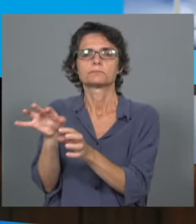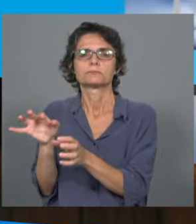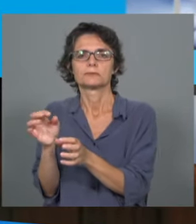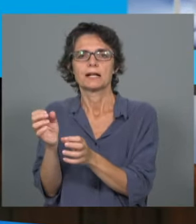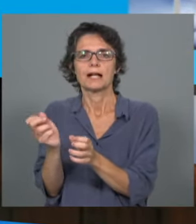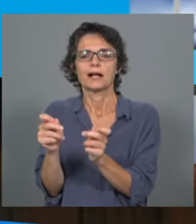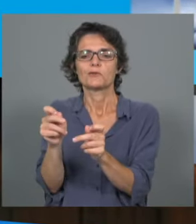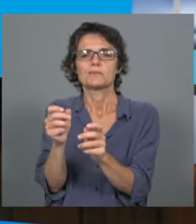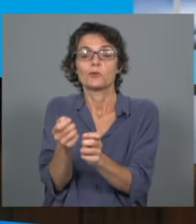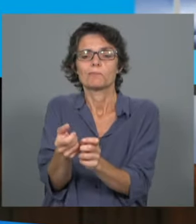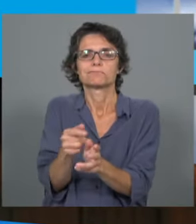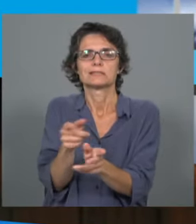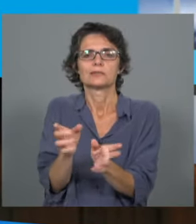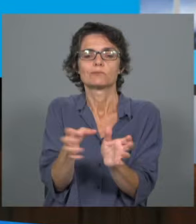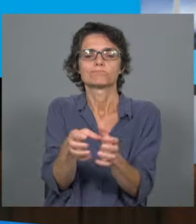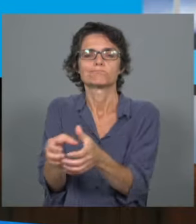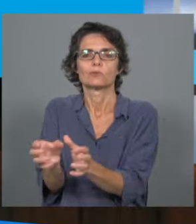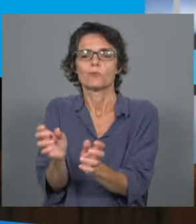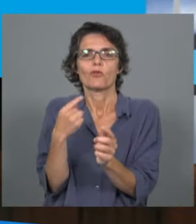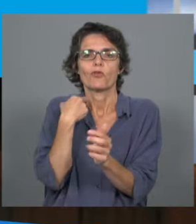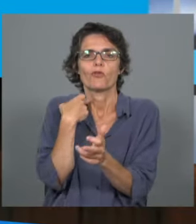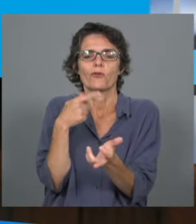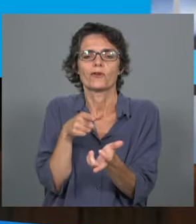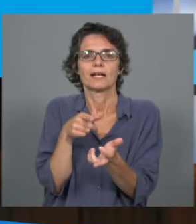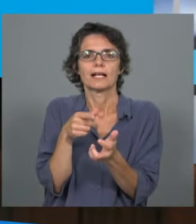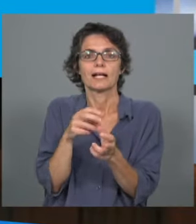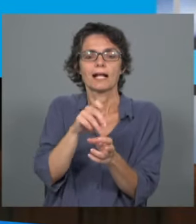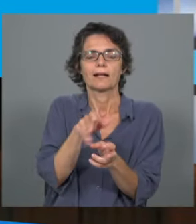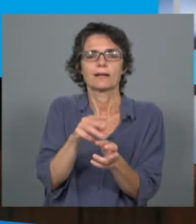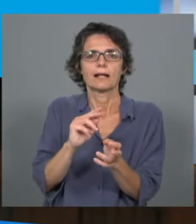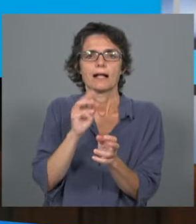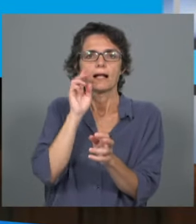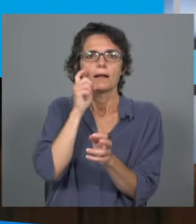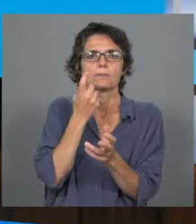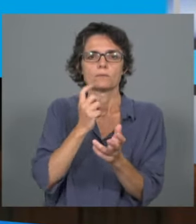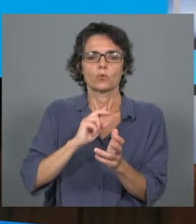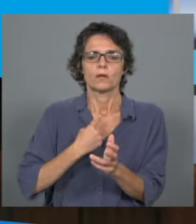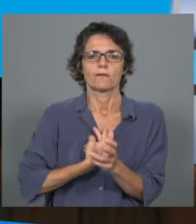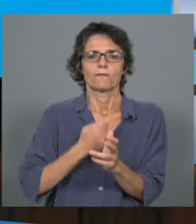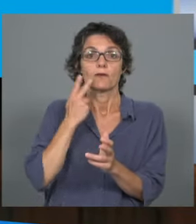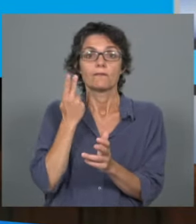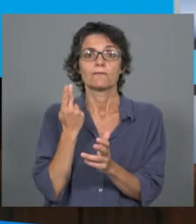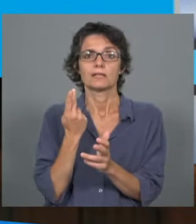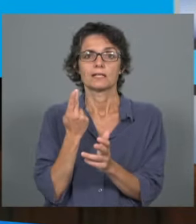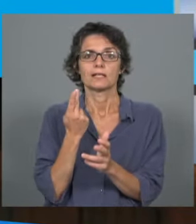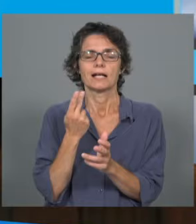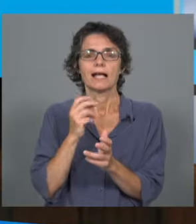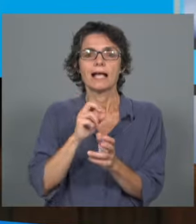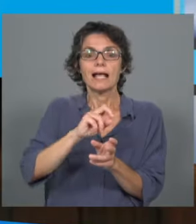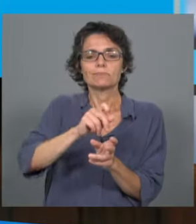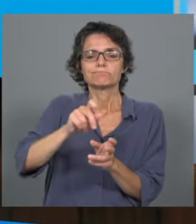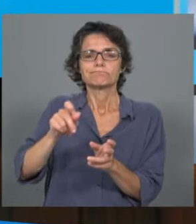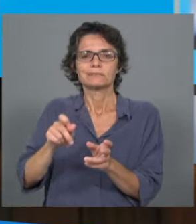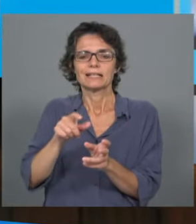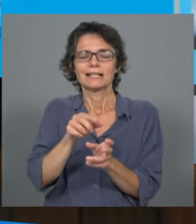pequenos grupos que localmente procuram esta conversão de vida, e esta conversão que depois leva também à mudança